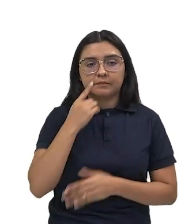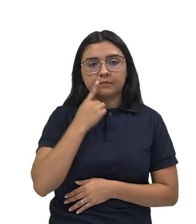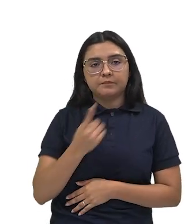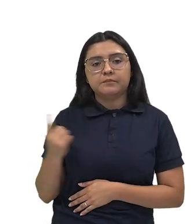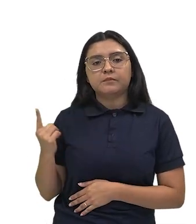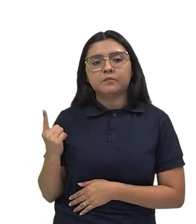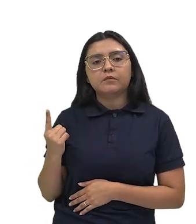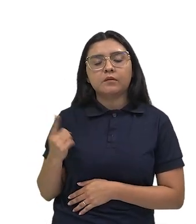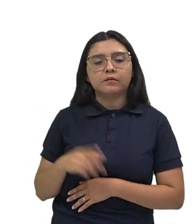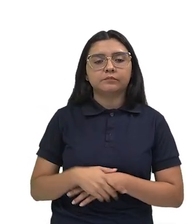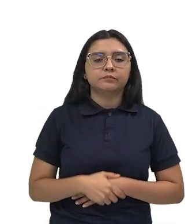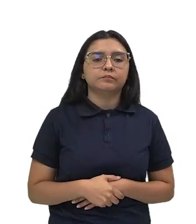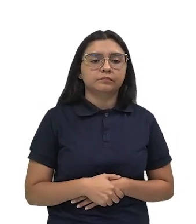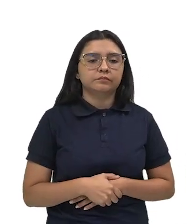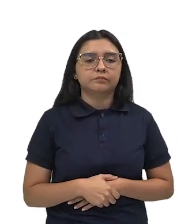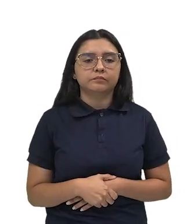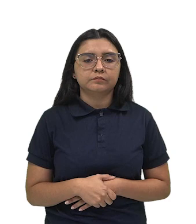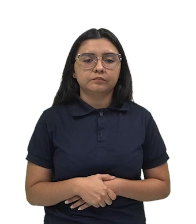de